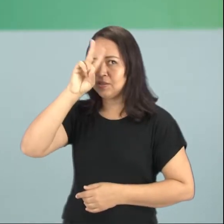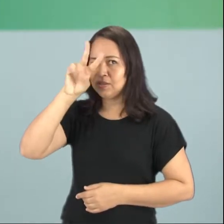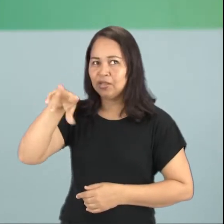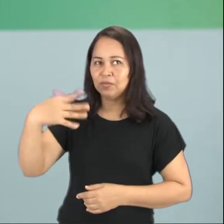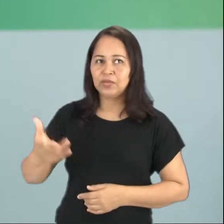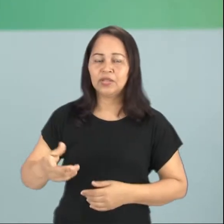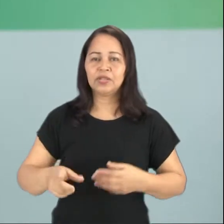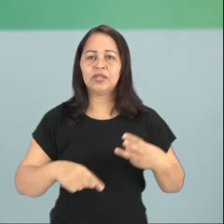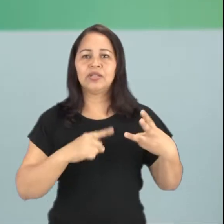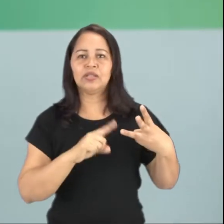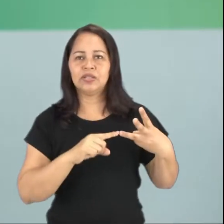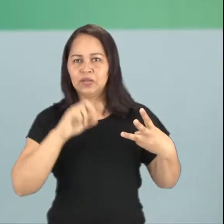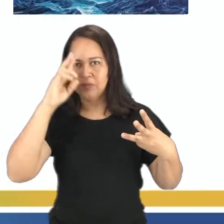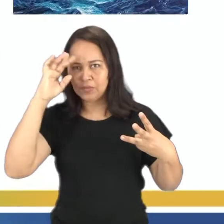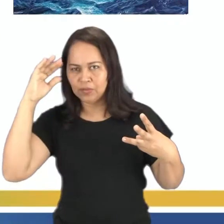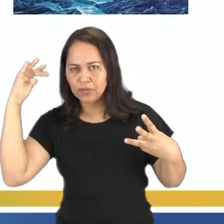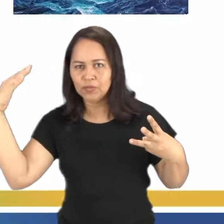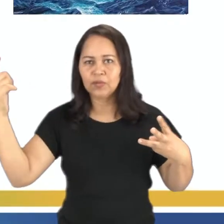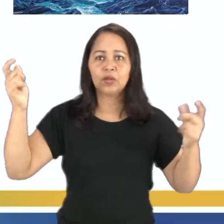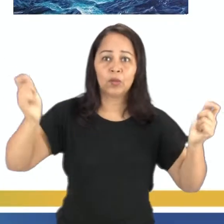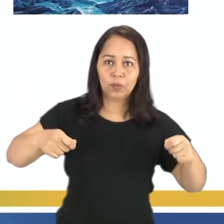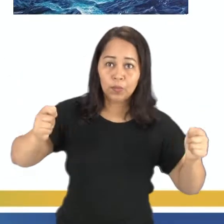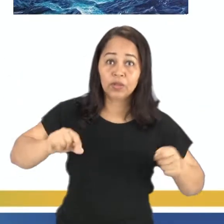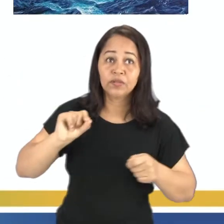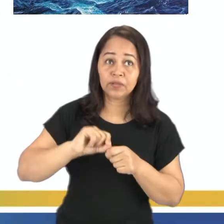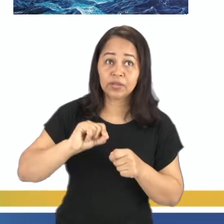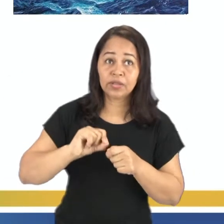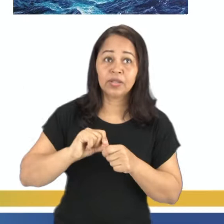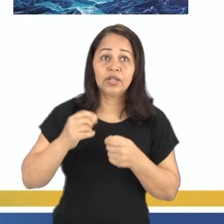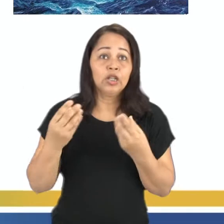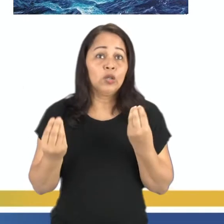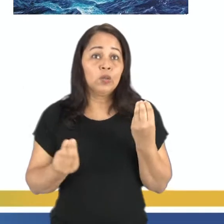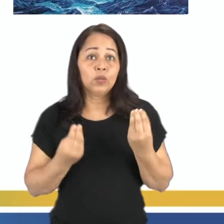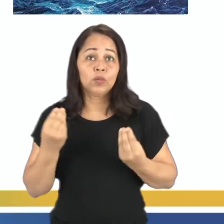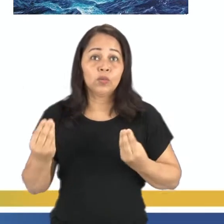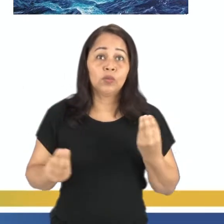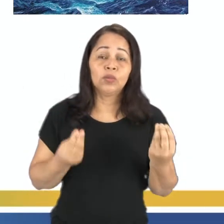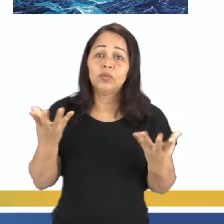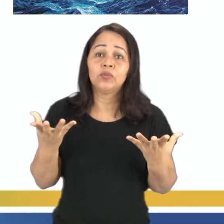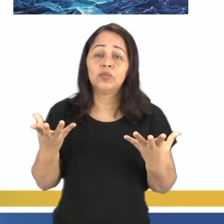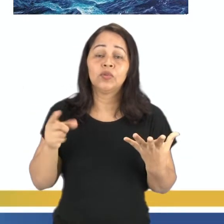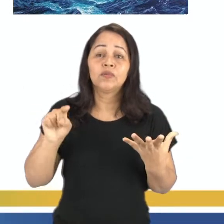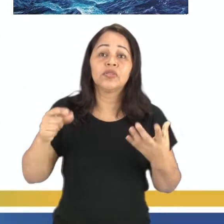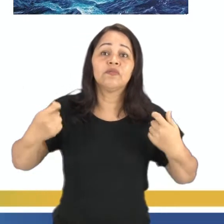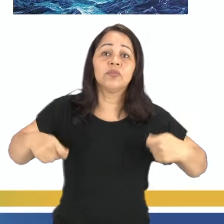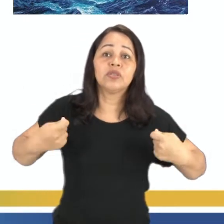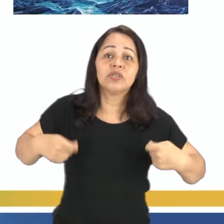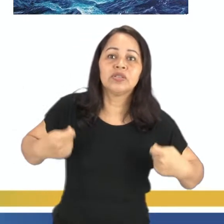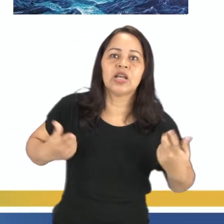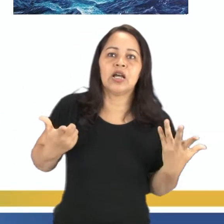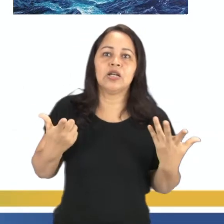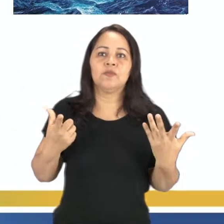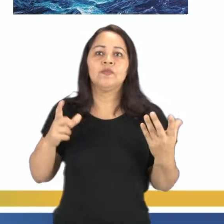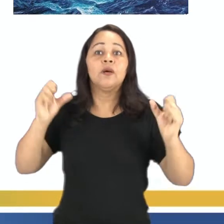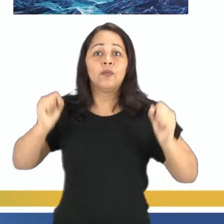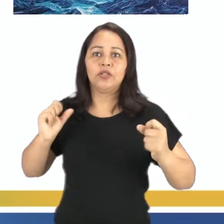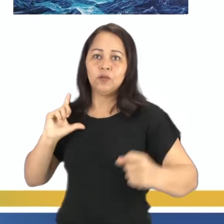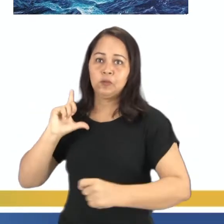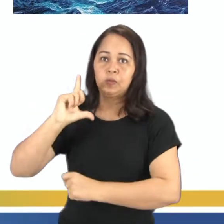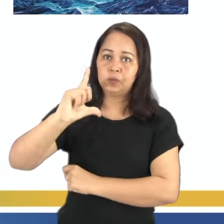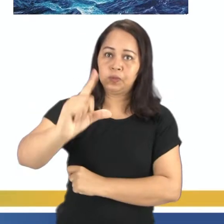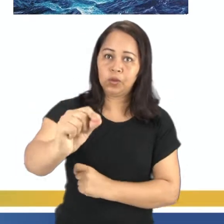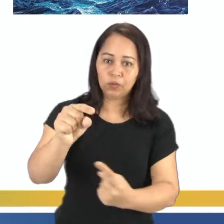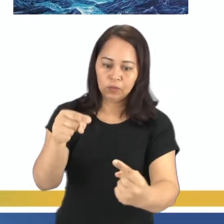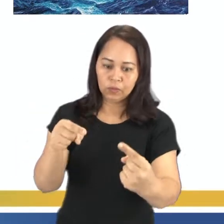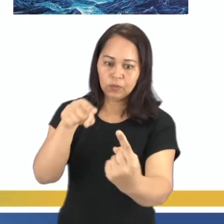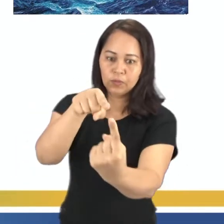seguinte seria: esses sonhos lhe parecem passíveis de realização? Como e através de quais recursos, quais etapas você vislumbra para alcançar seus objetivos